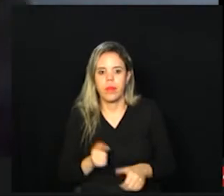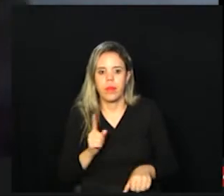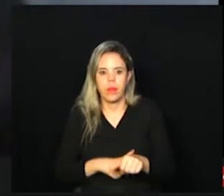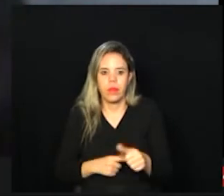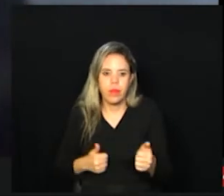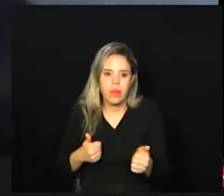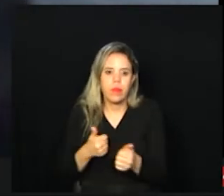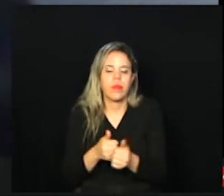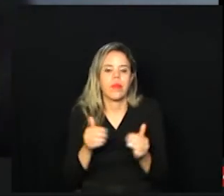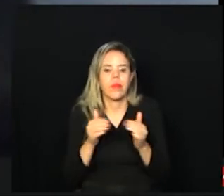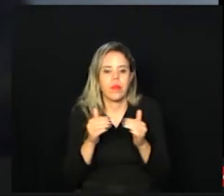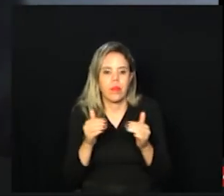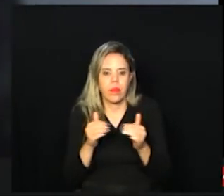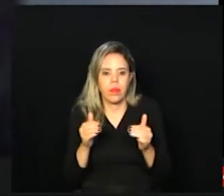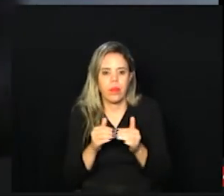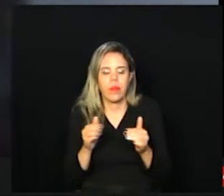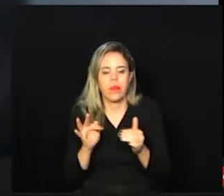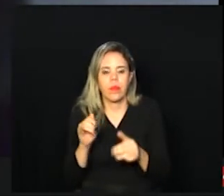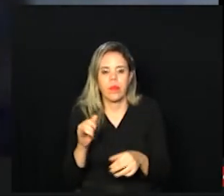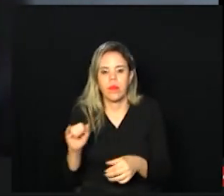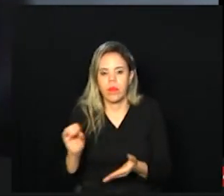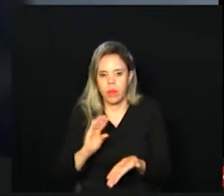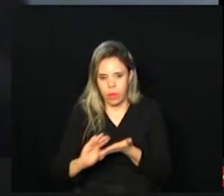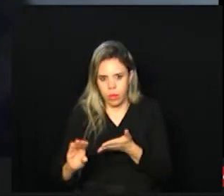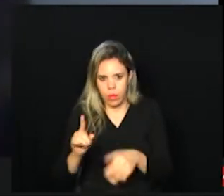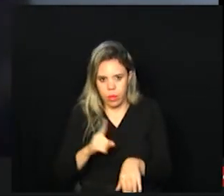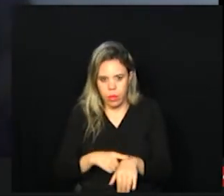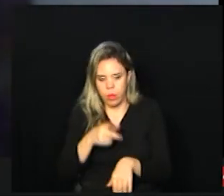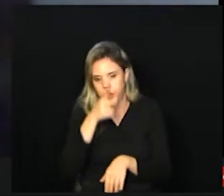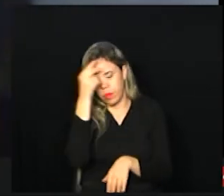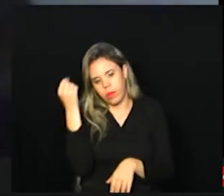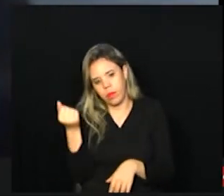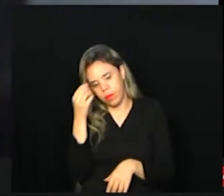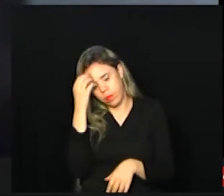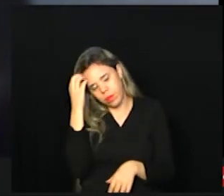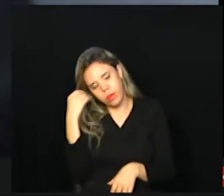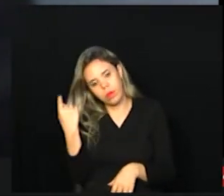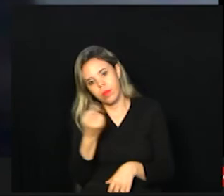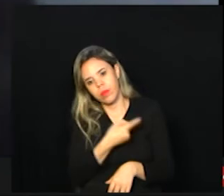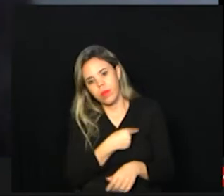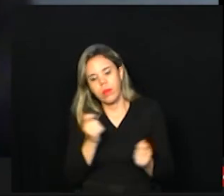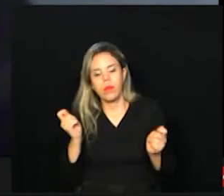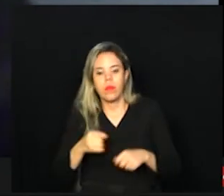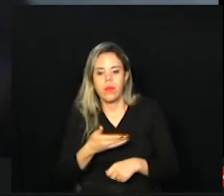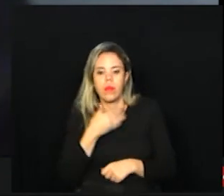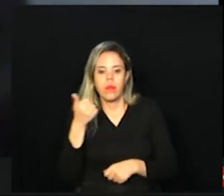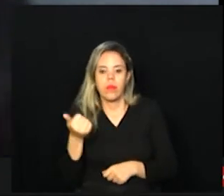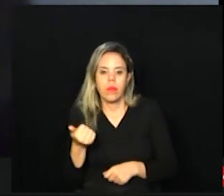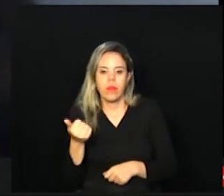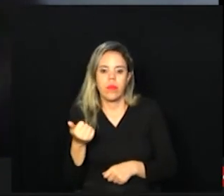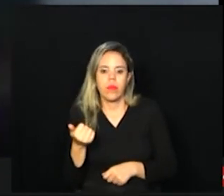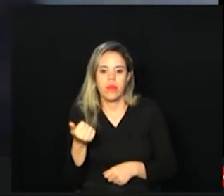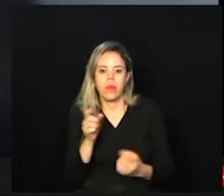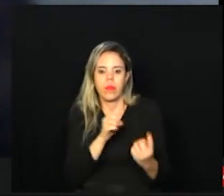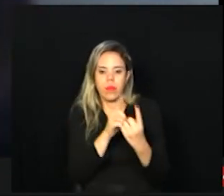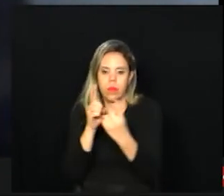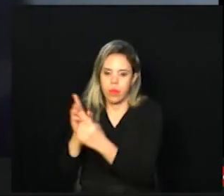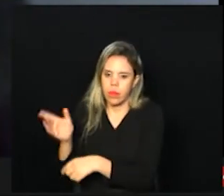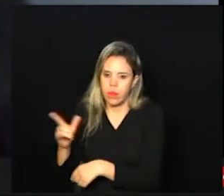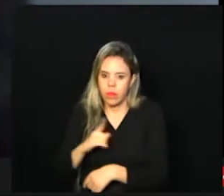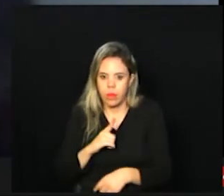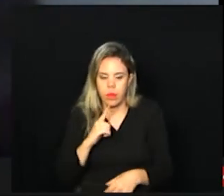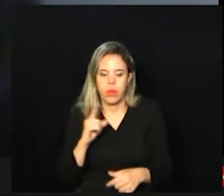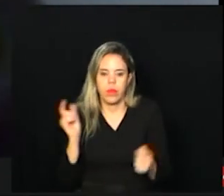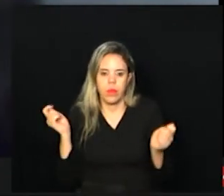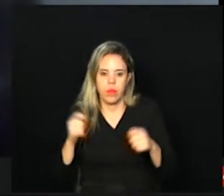prazo, concordo com a Fábia, orçamento público, né, para a gente poder potencializar os serviços que já tem e